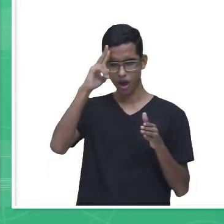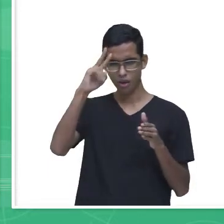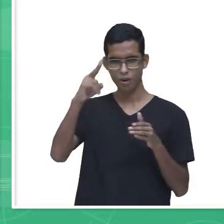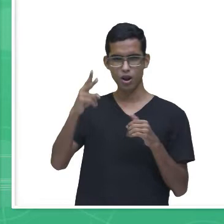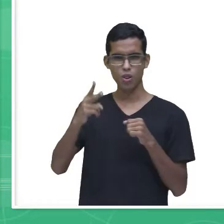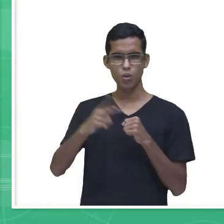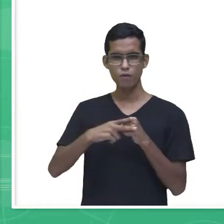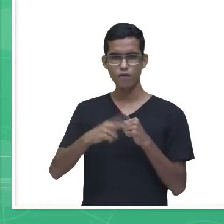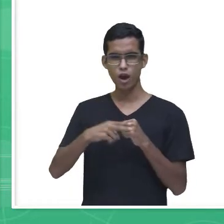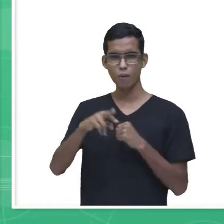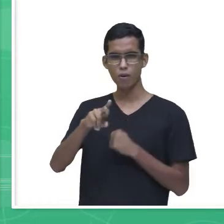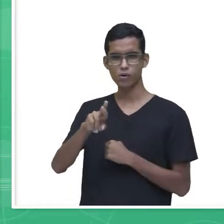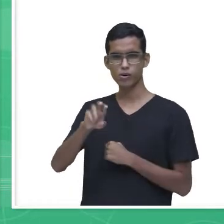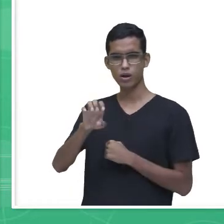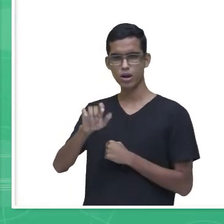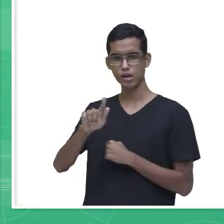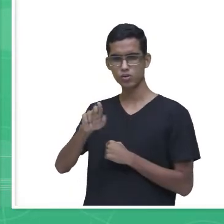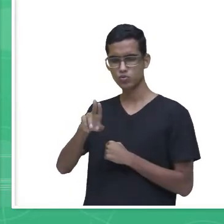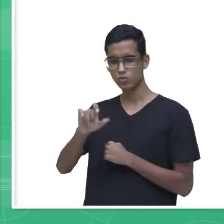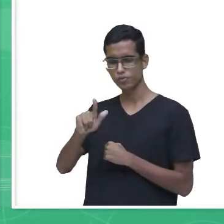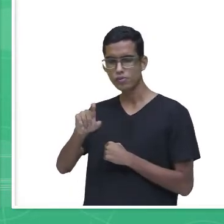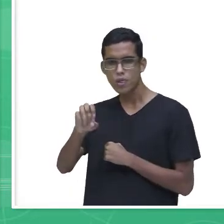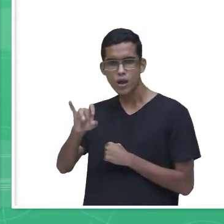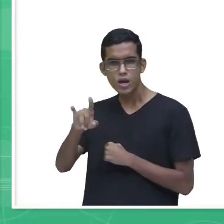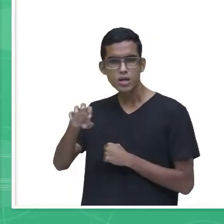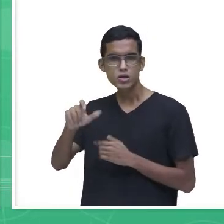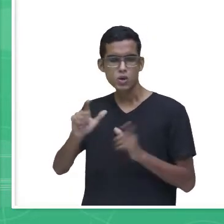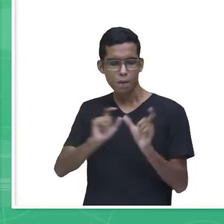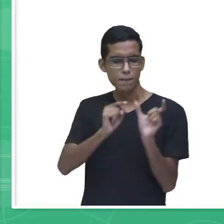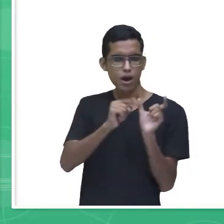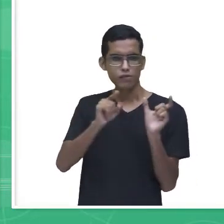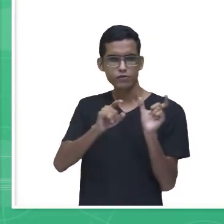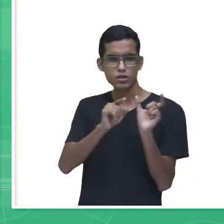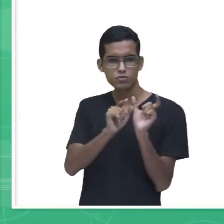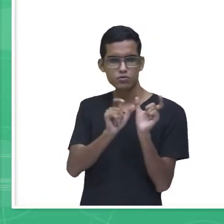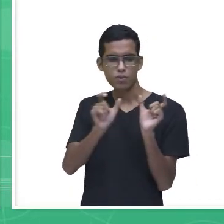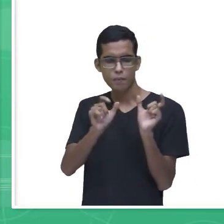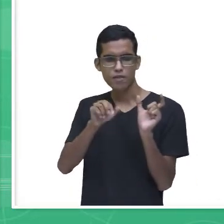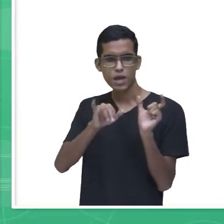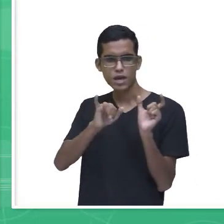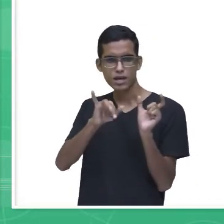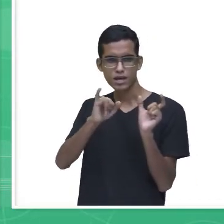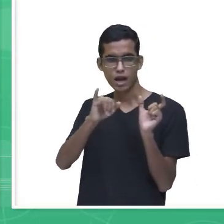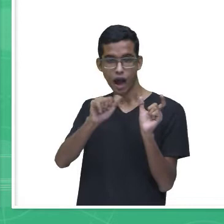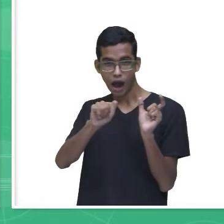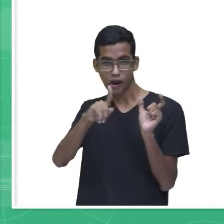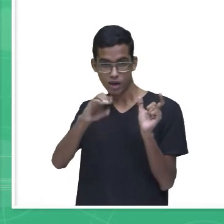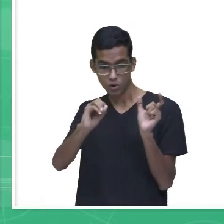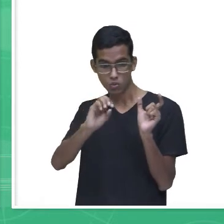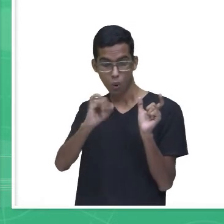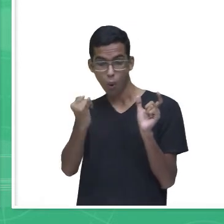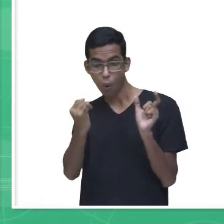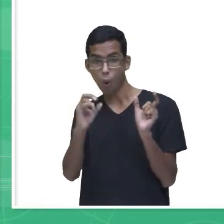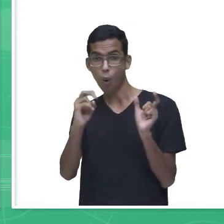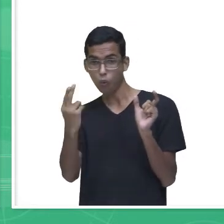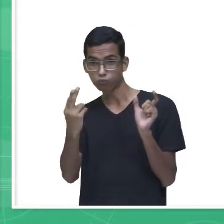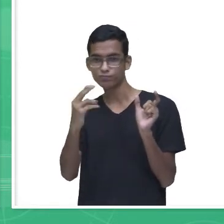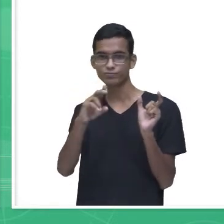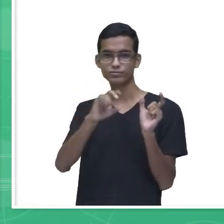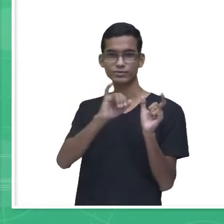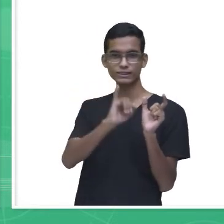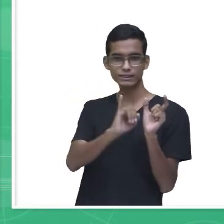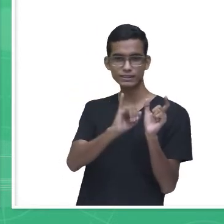O particípio sempre vai ser ado ou então ido. Mas aqui nós estamos trabalhando com verbos